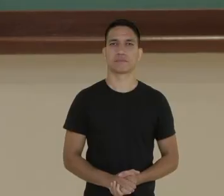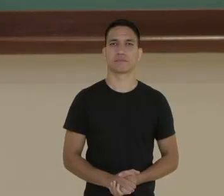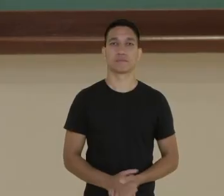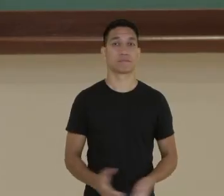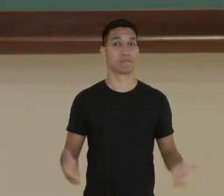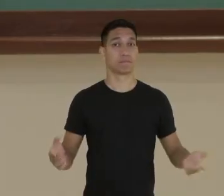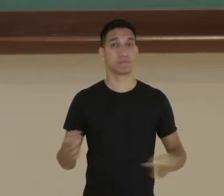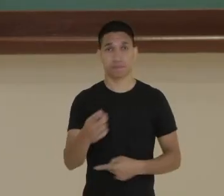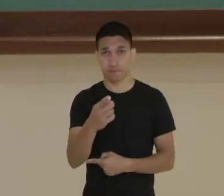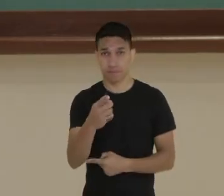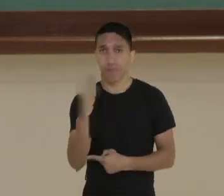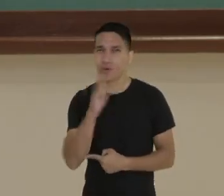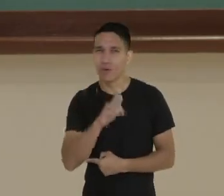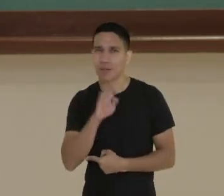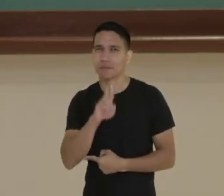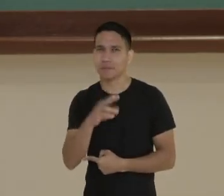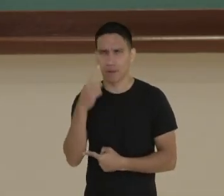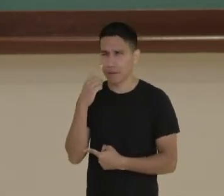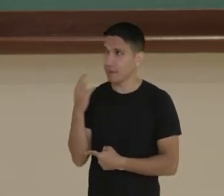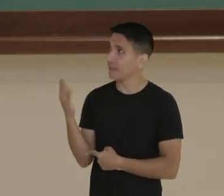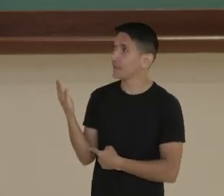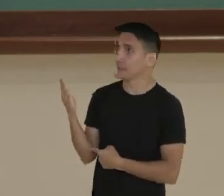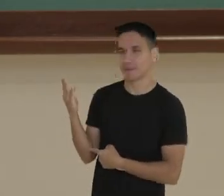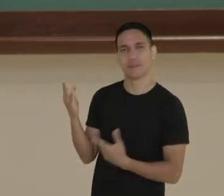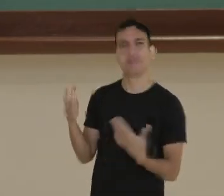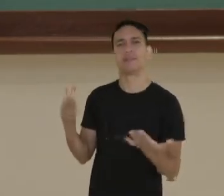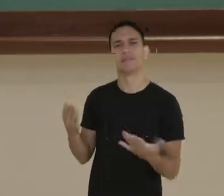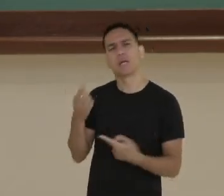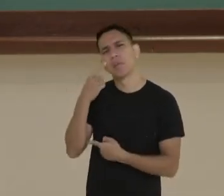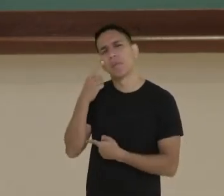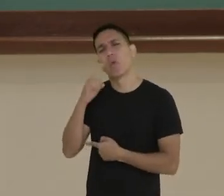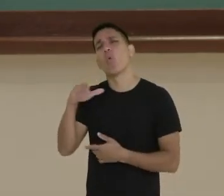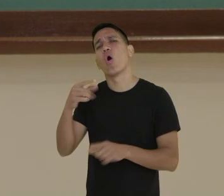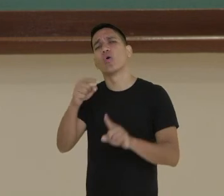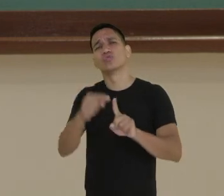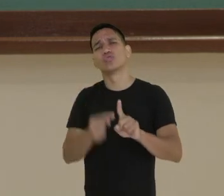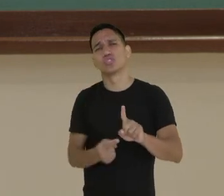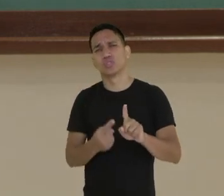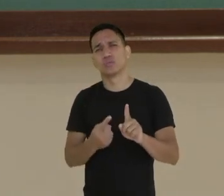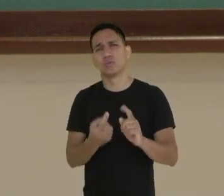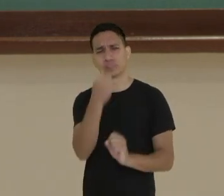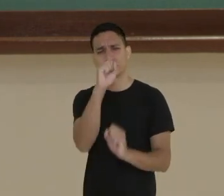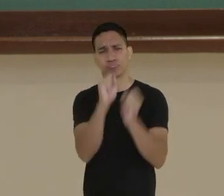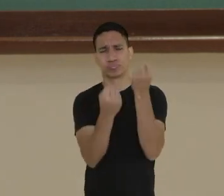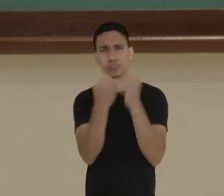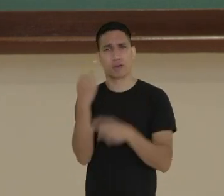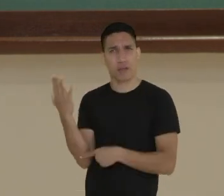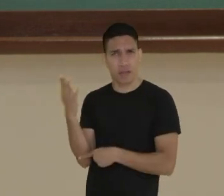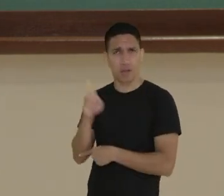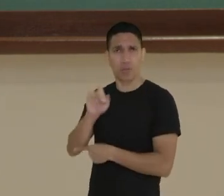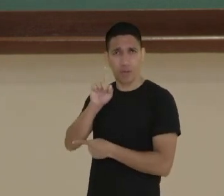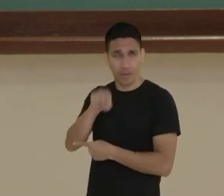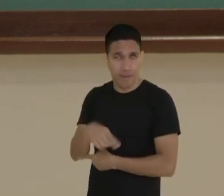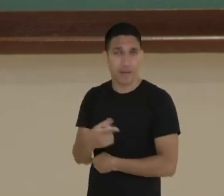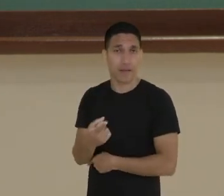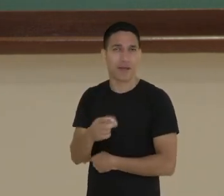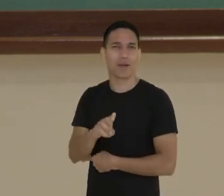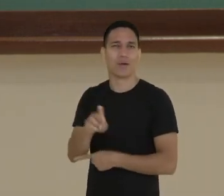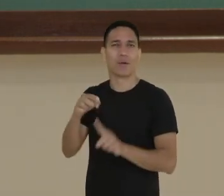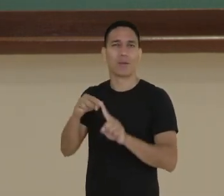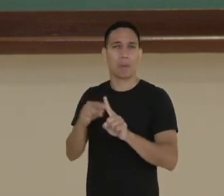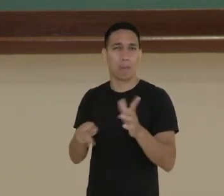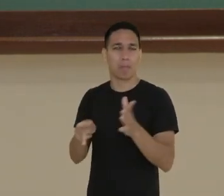E aí, meus queridos, conseguiram resolver? Veja, que tipo de usina que seria essa aí? Como a gente pode perceber, seria a